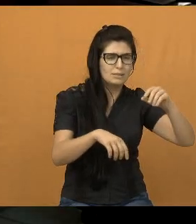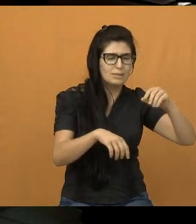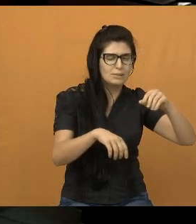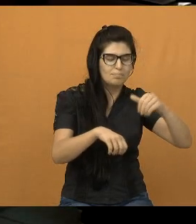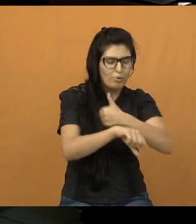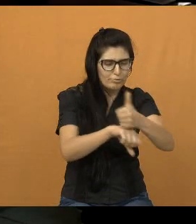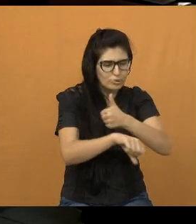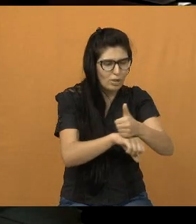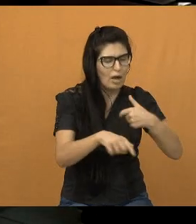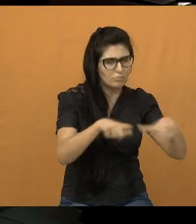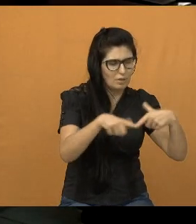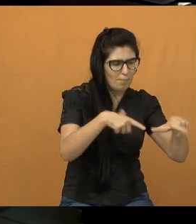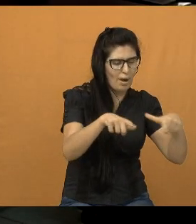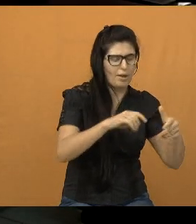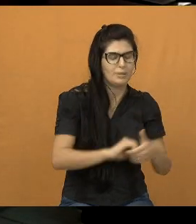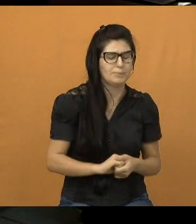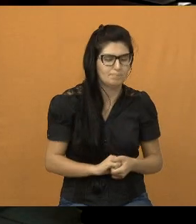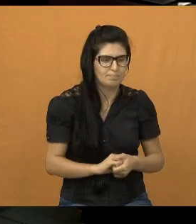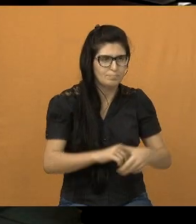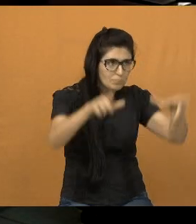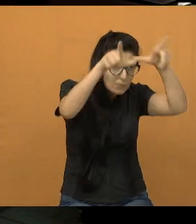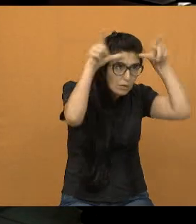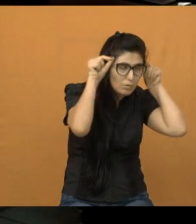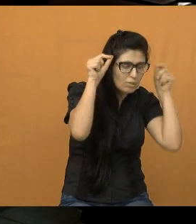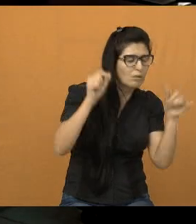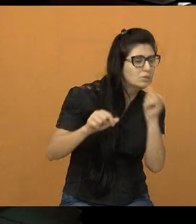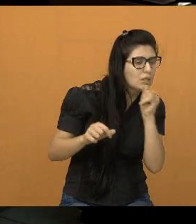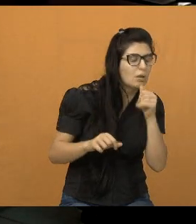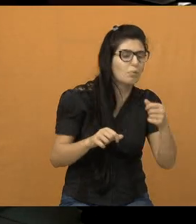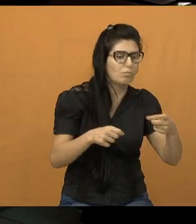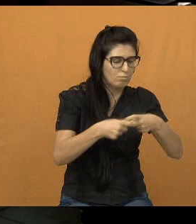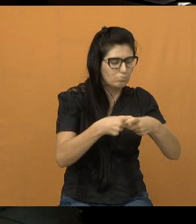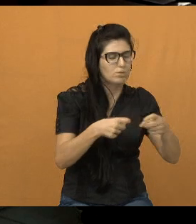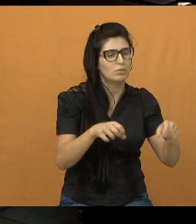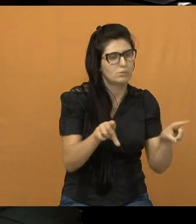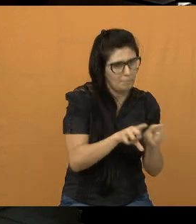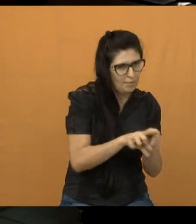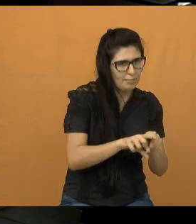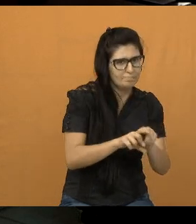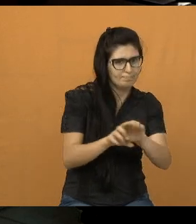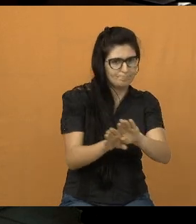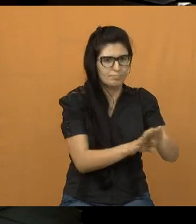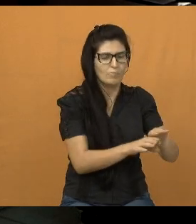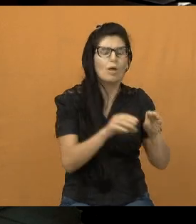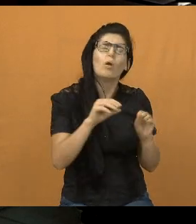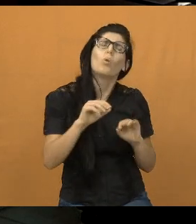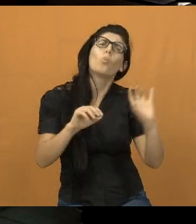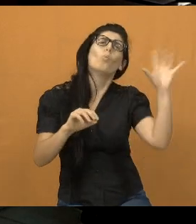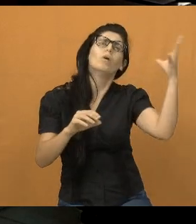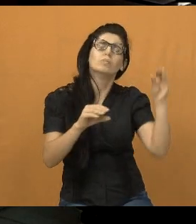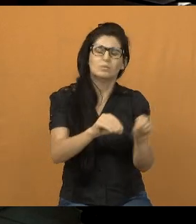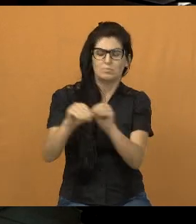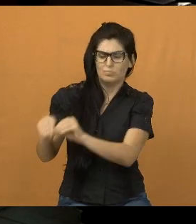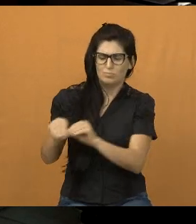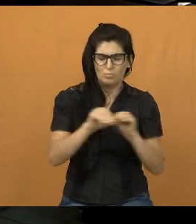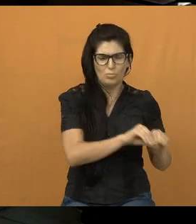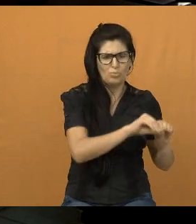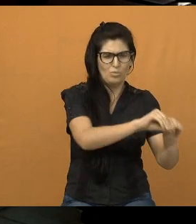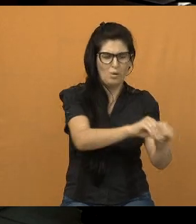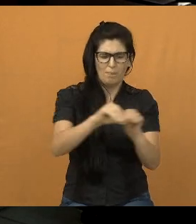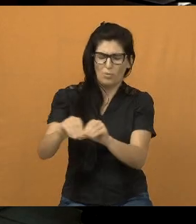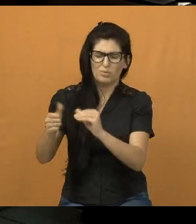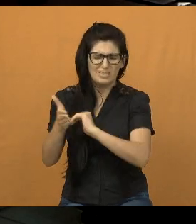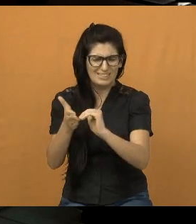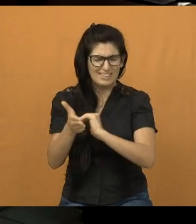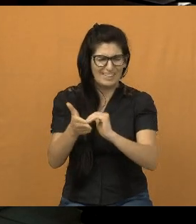é uma coisa bastante dinâmica, né? Quando você está mudando uma secretaria, começa a subir e descer algumas coisas que a gente fica